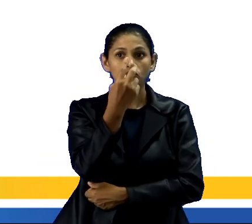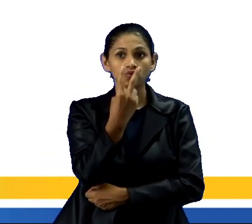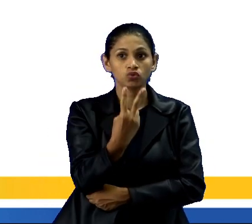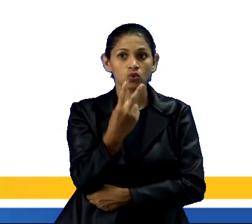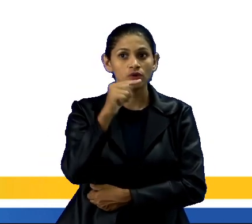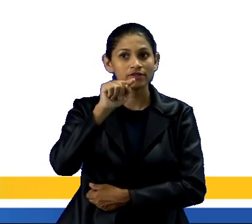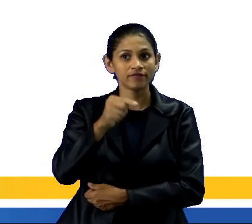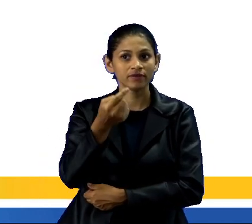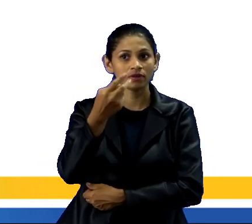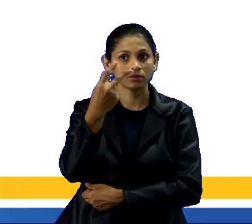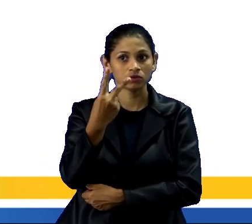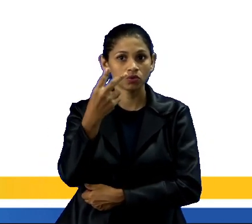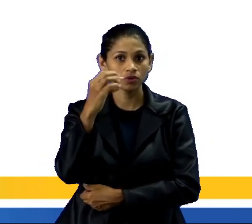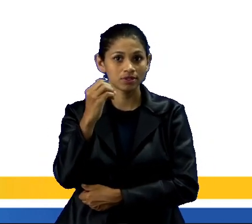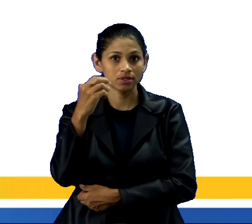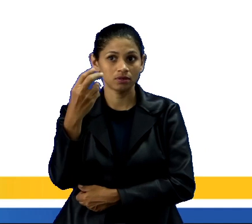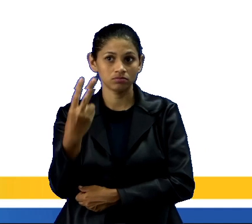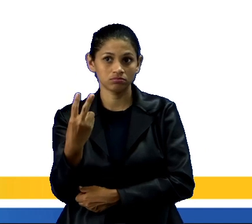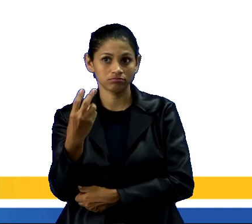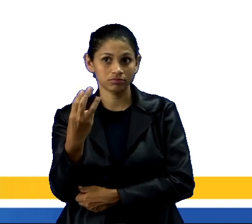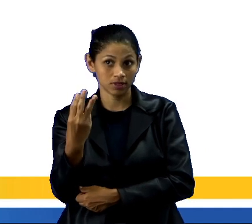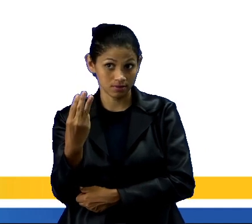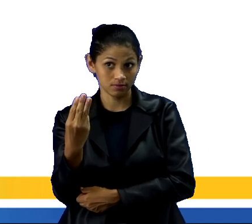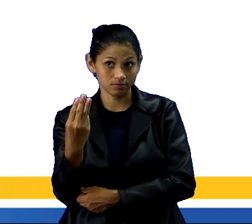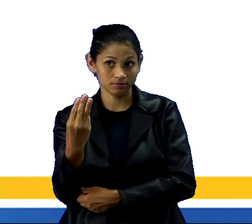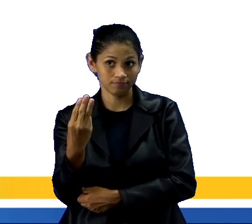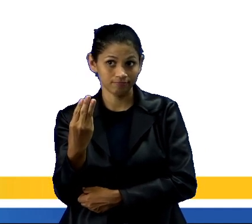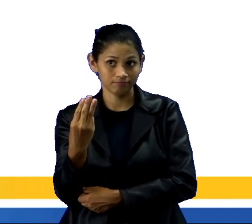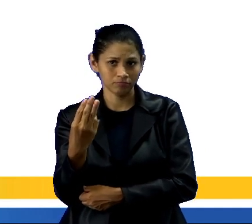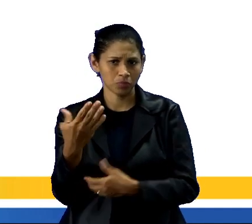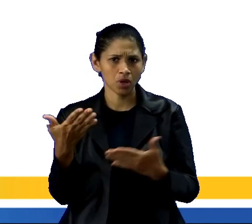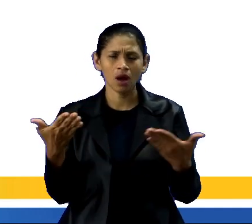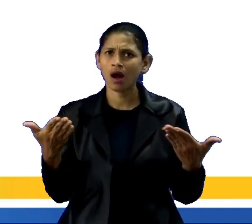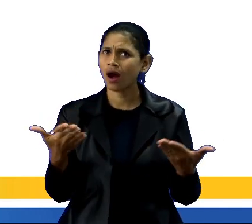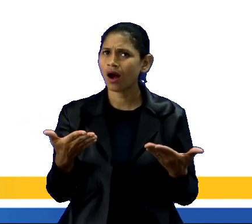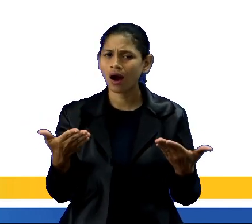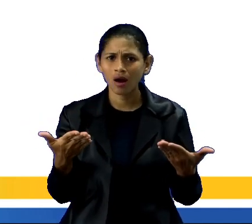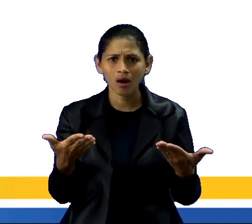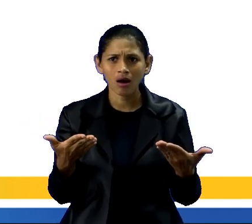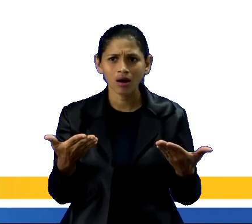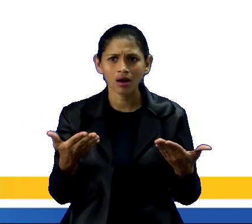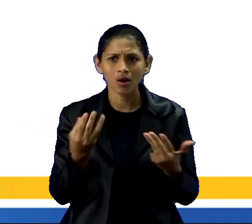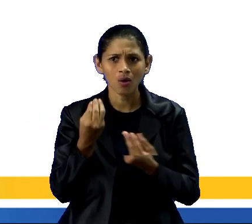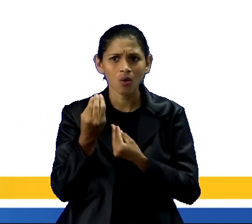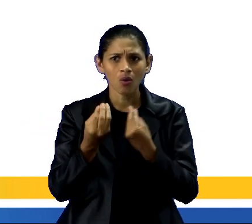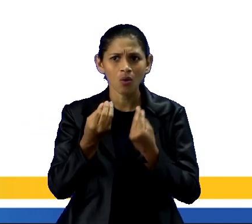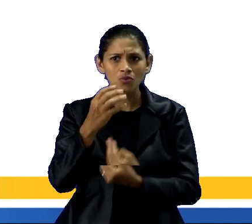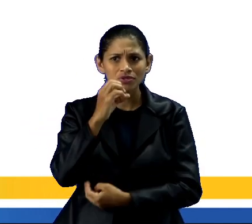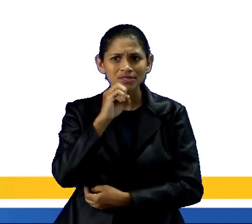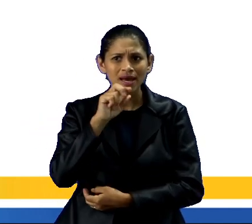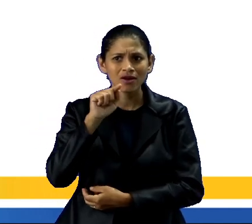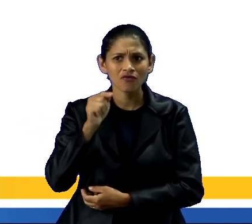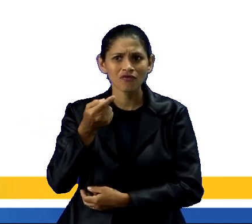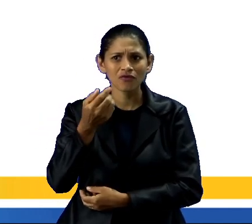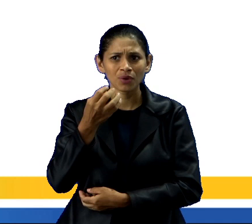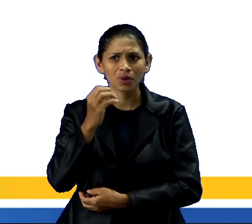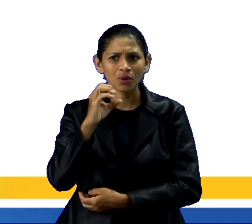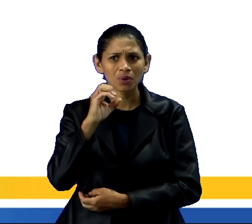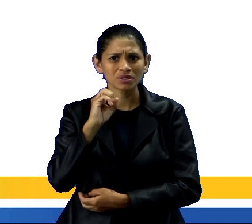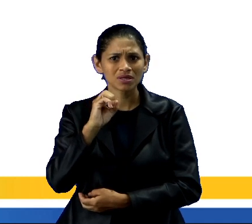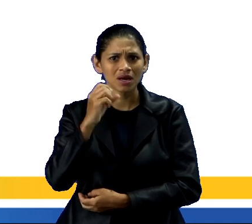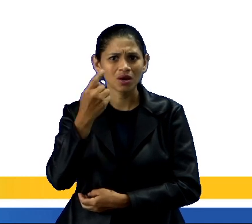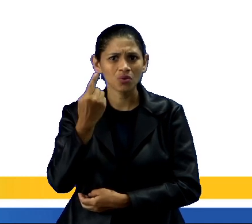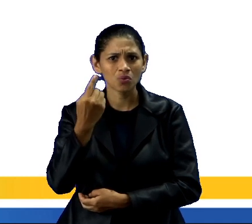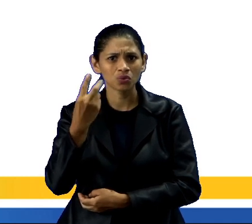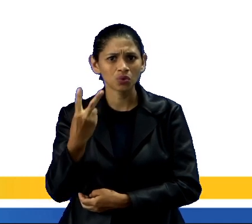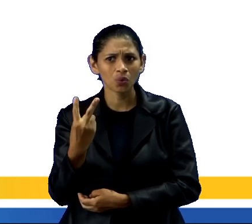2,203 menos 0,012. E agora, professora, como é que eu faço para subtrair? Do mesmo jeitinho